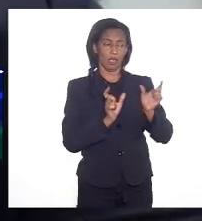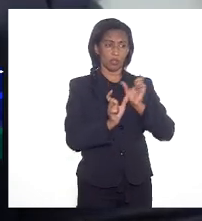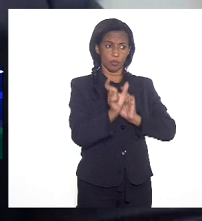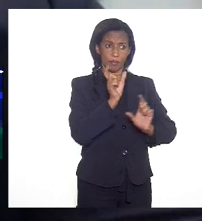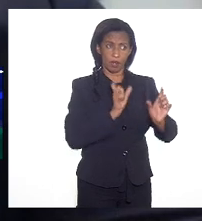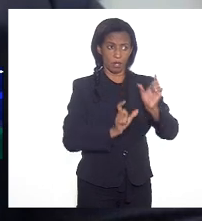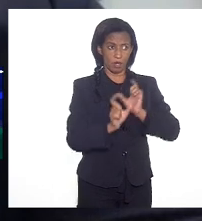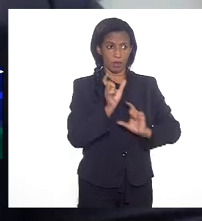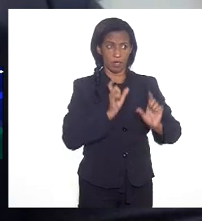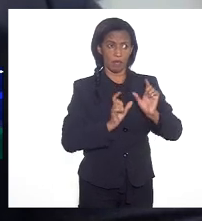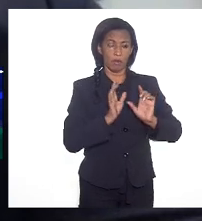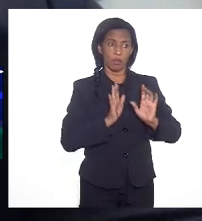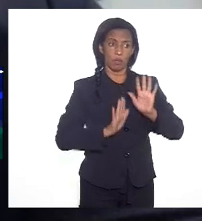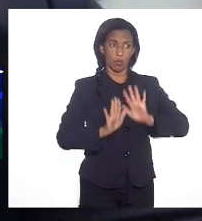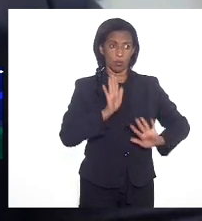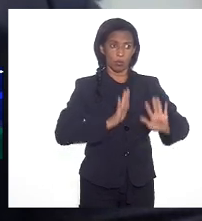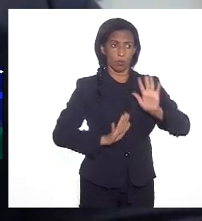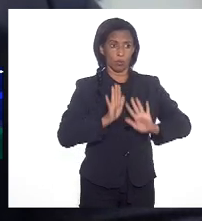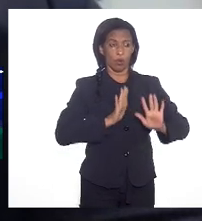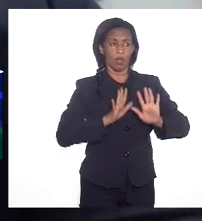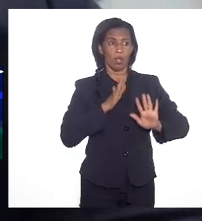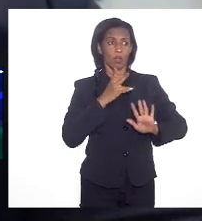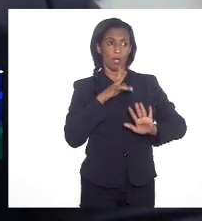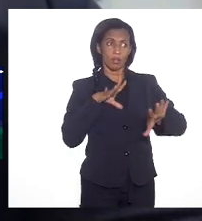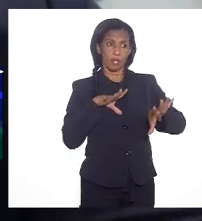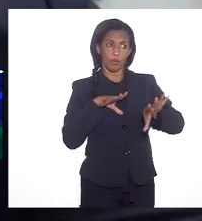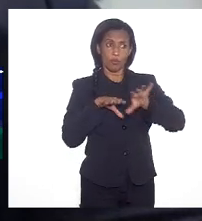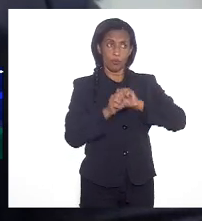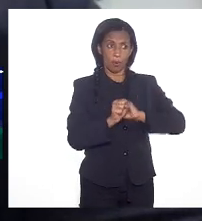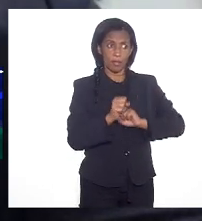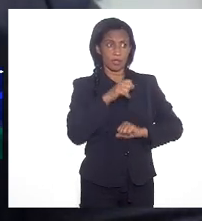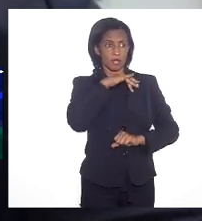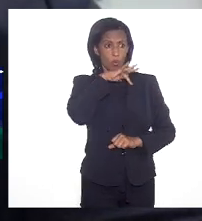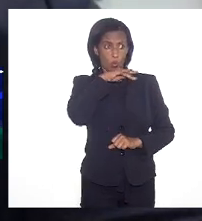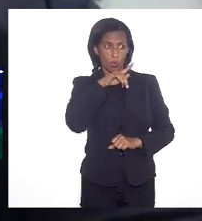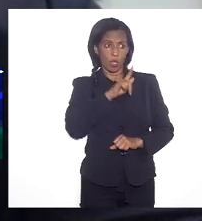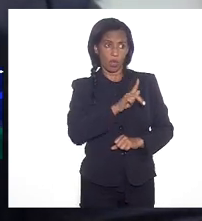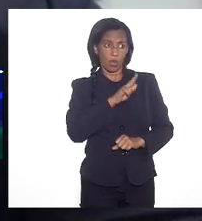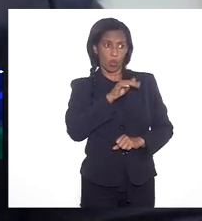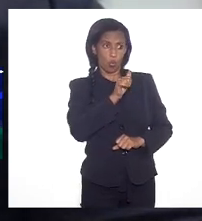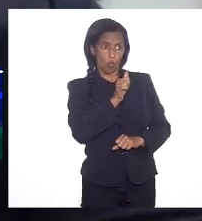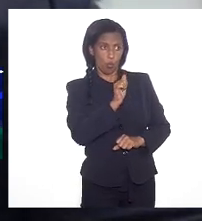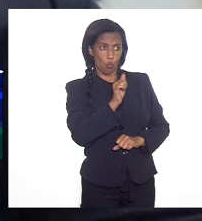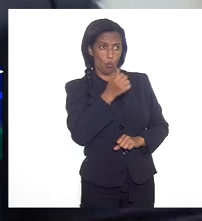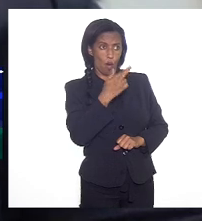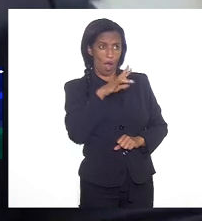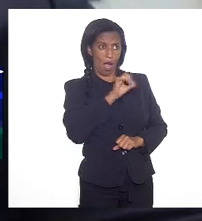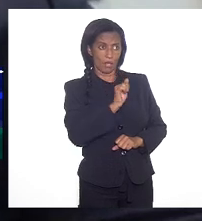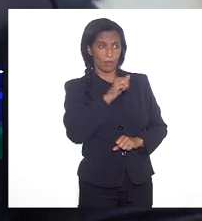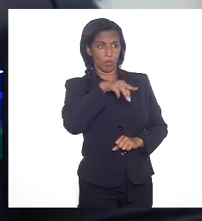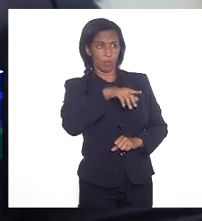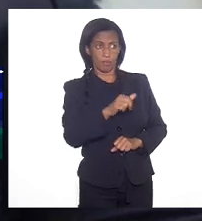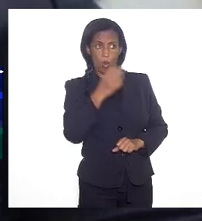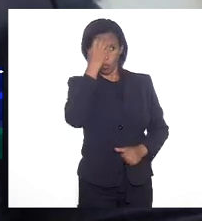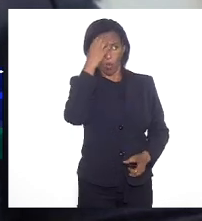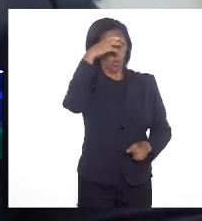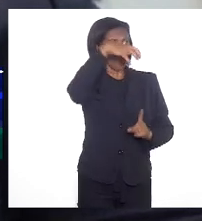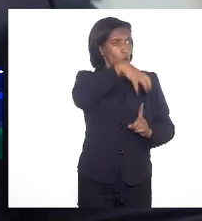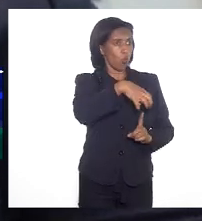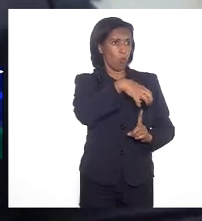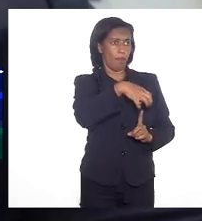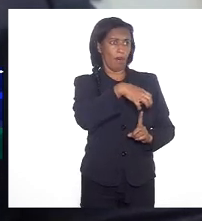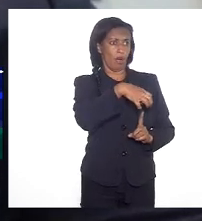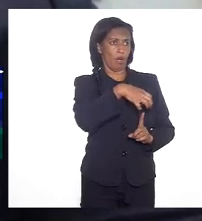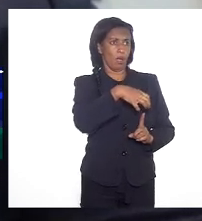porque essa eventual má formação que Vossa Excelência se refere aos guardas municipais, não é culpa dos guardas municipais, é culpa